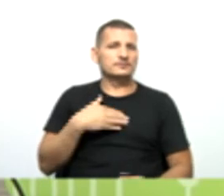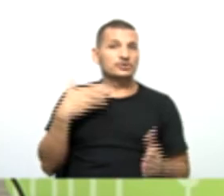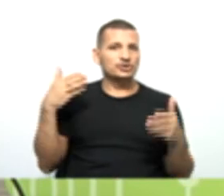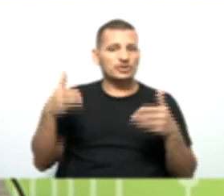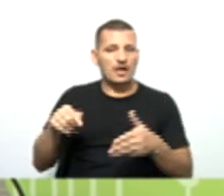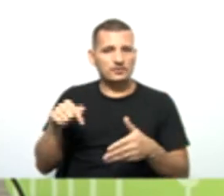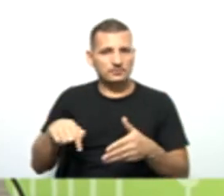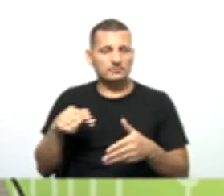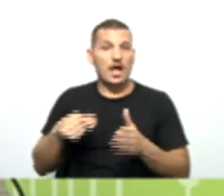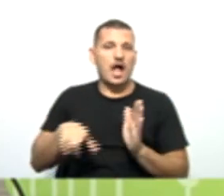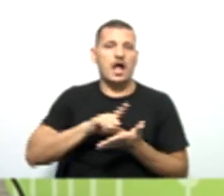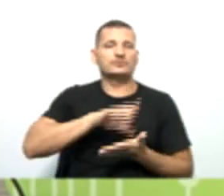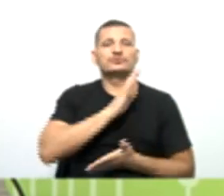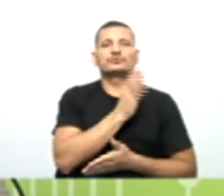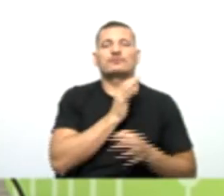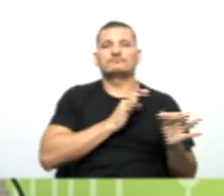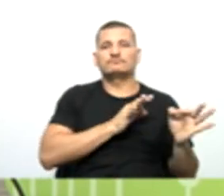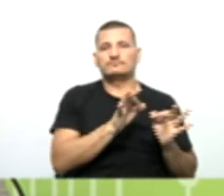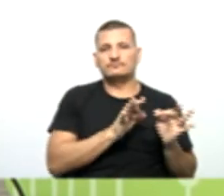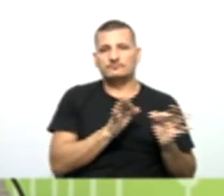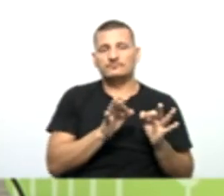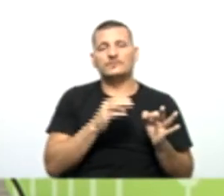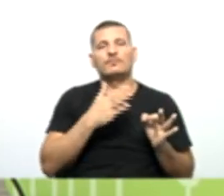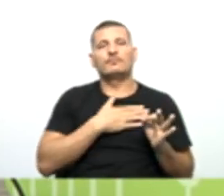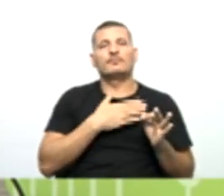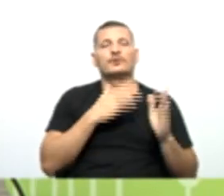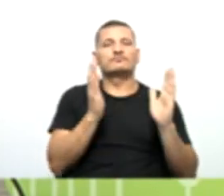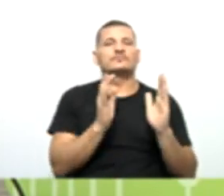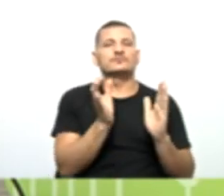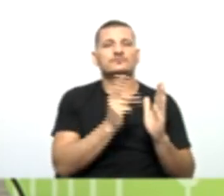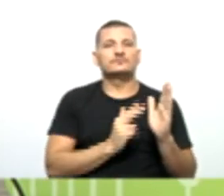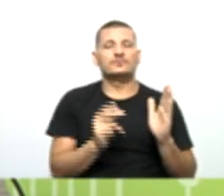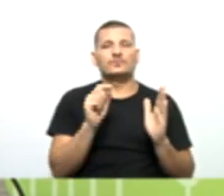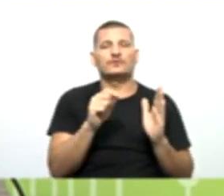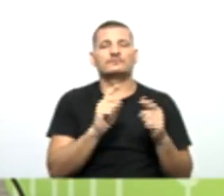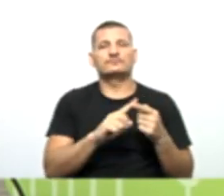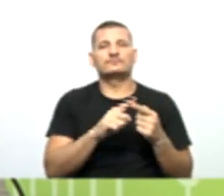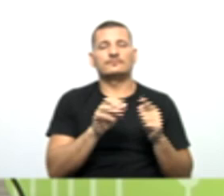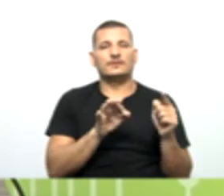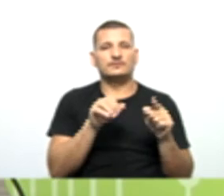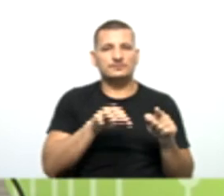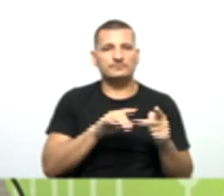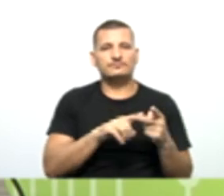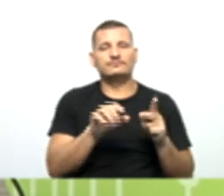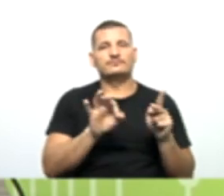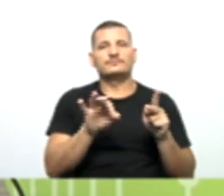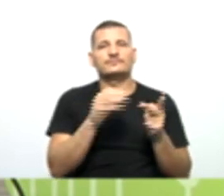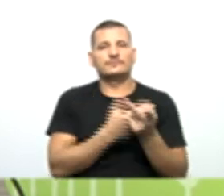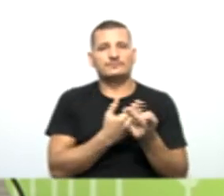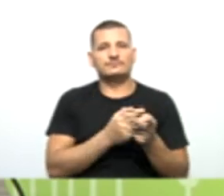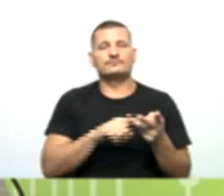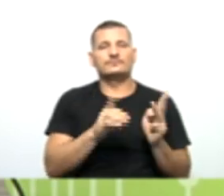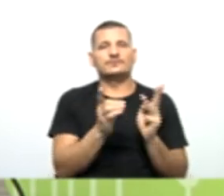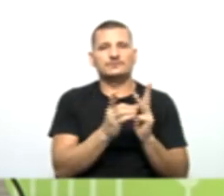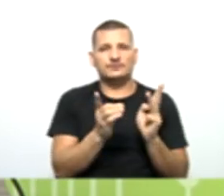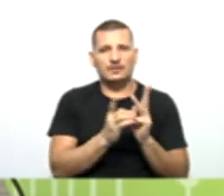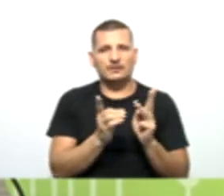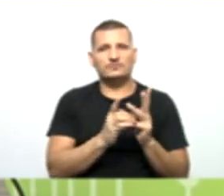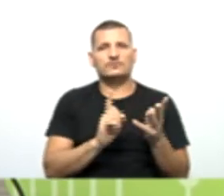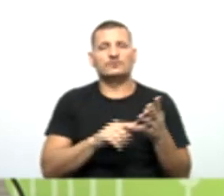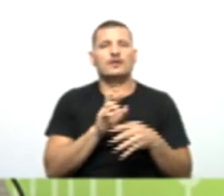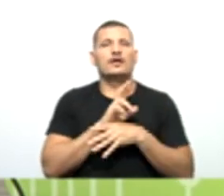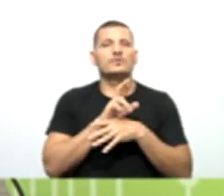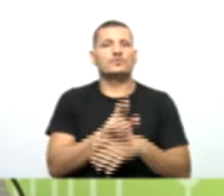de planejamento. Então, o que a gente tem que definir no nosso escopo? Plano de ensino, plano de aula, material didático, quais são os